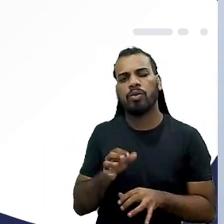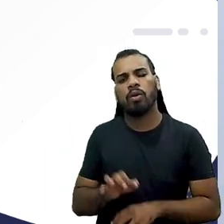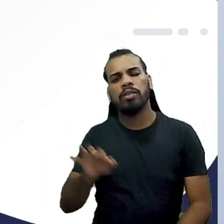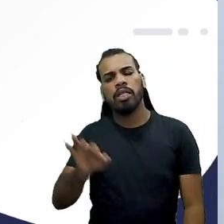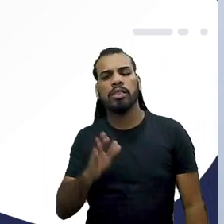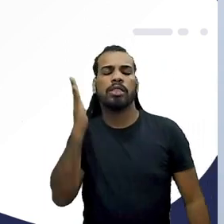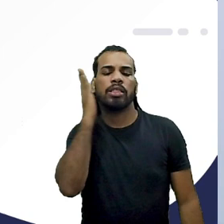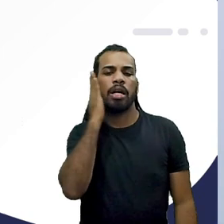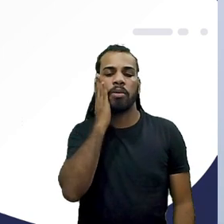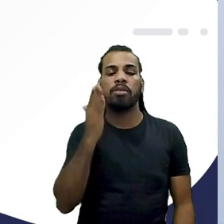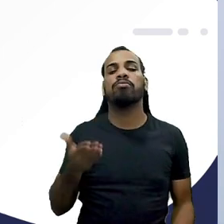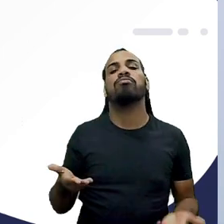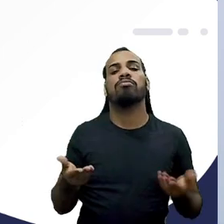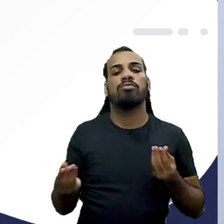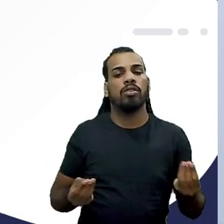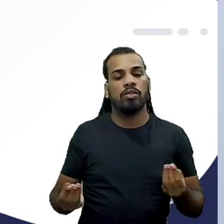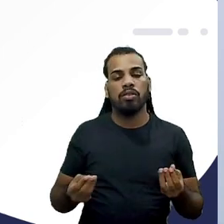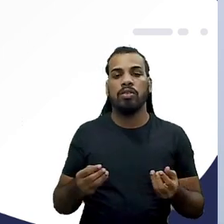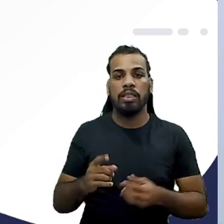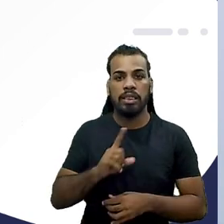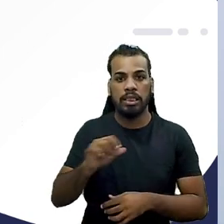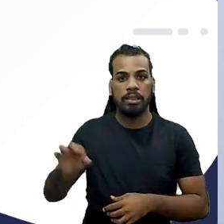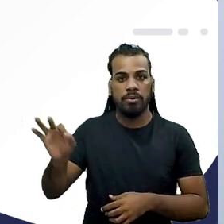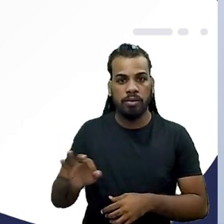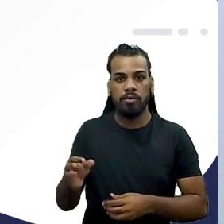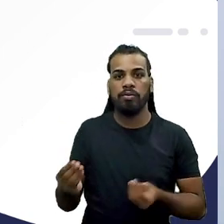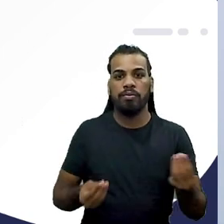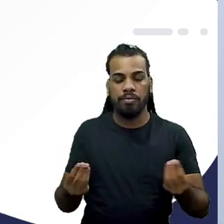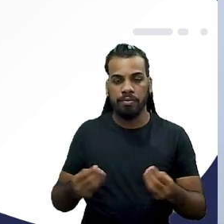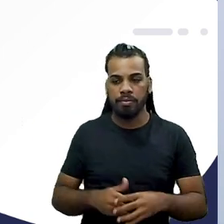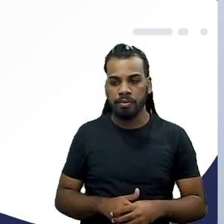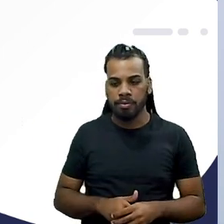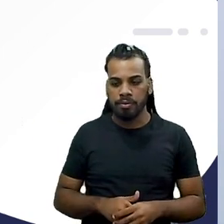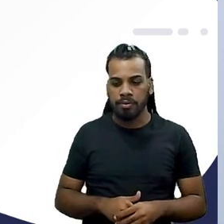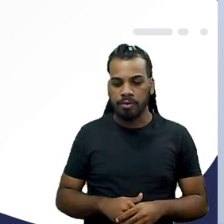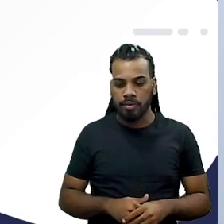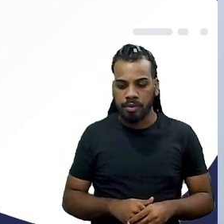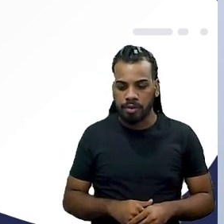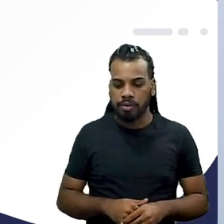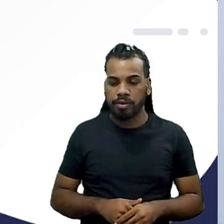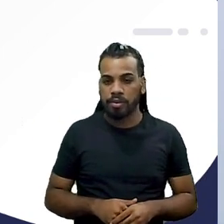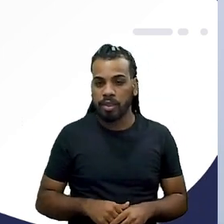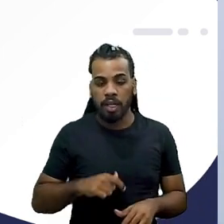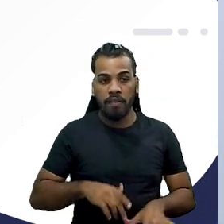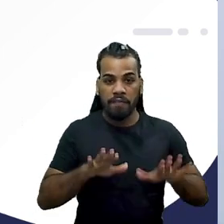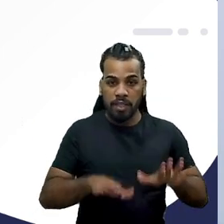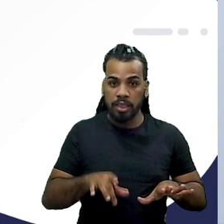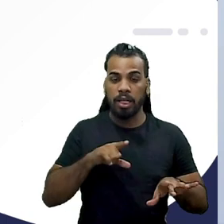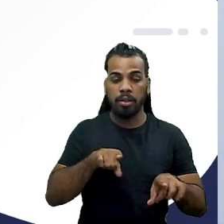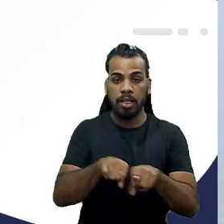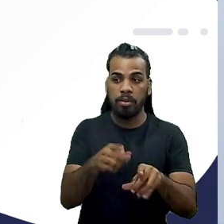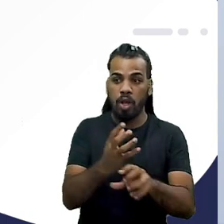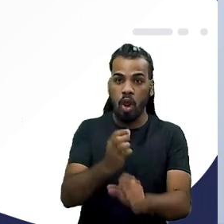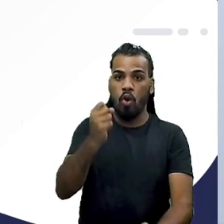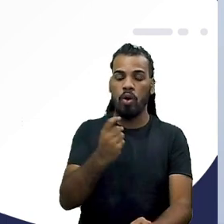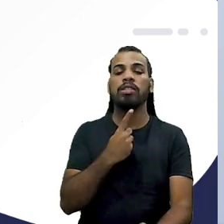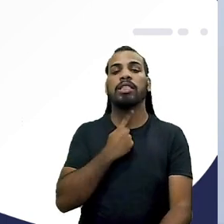saber em relação a esses 100%. Você tem as despesas fixas e tem a margem de lucro